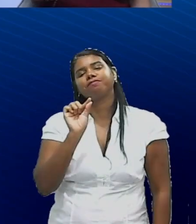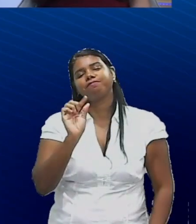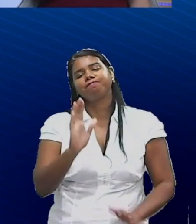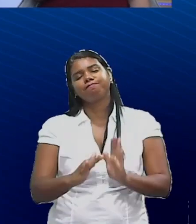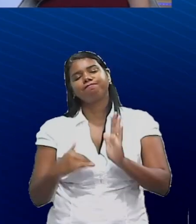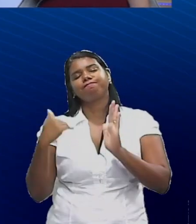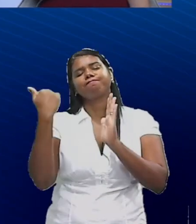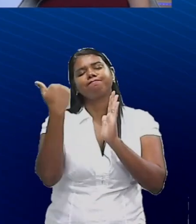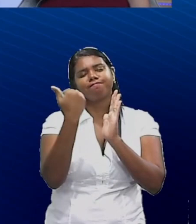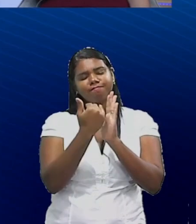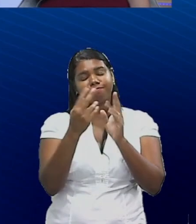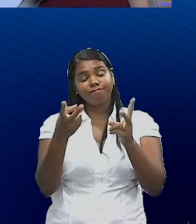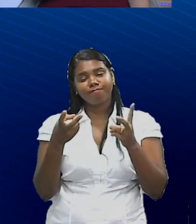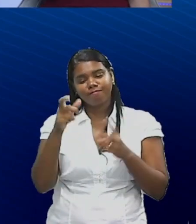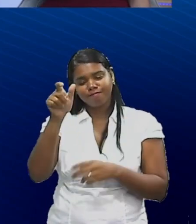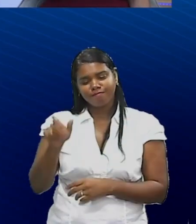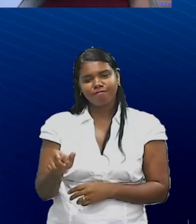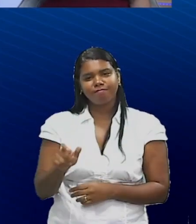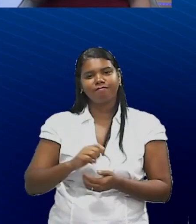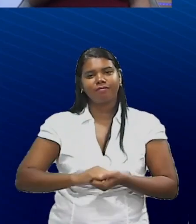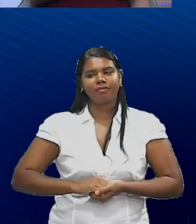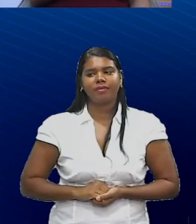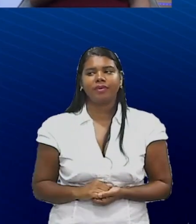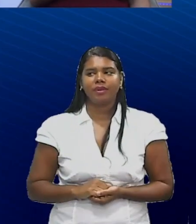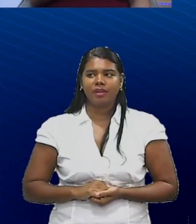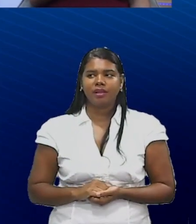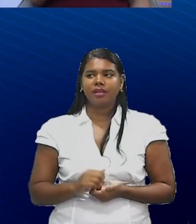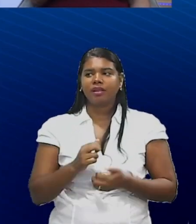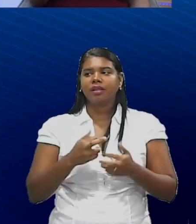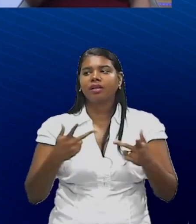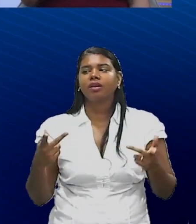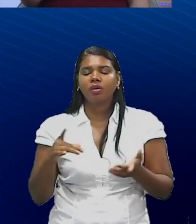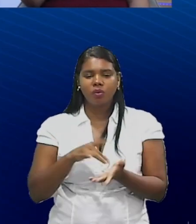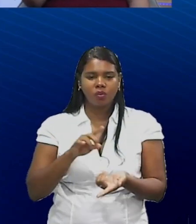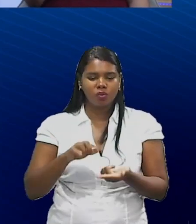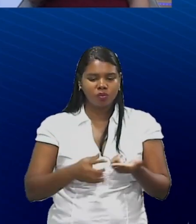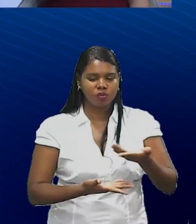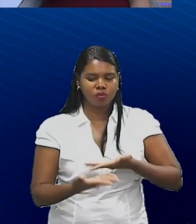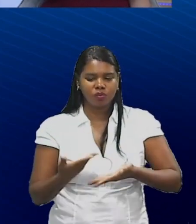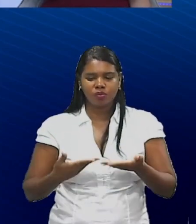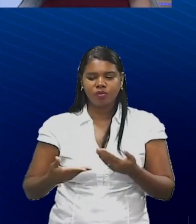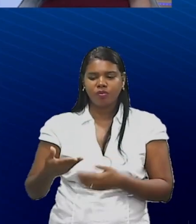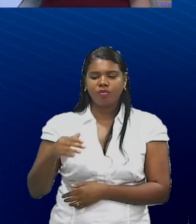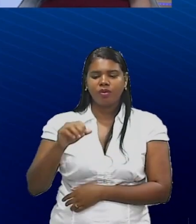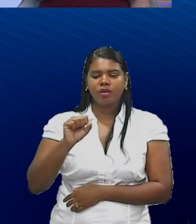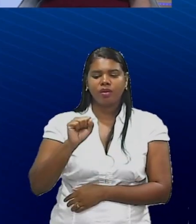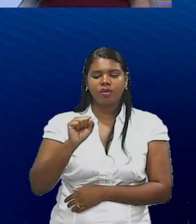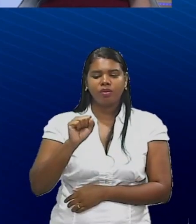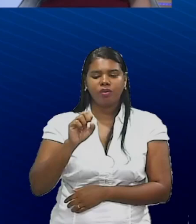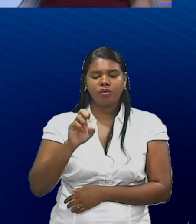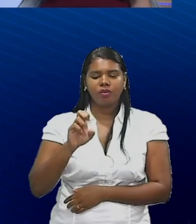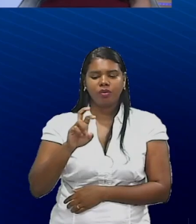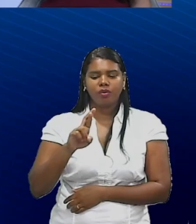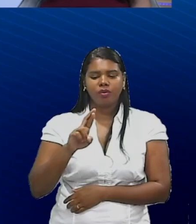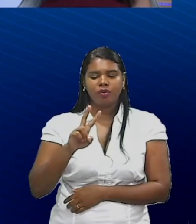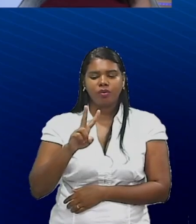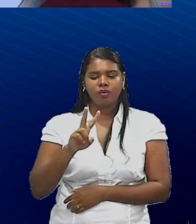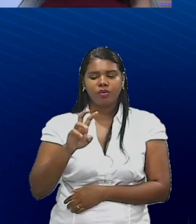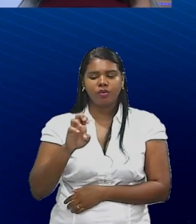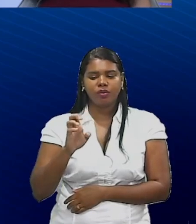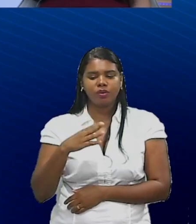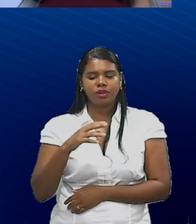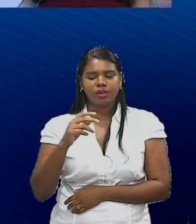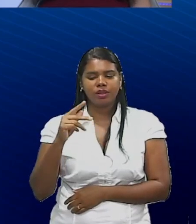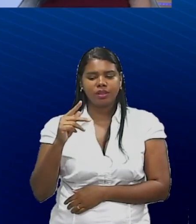superação das expectativas desse cliente. Outra ferramenta é a ServPerf. O ServPerf nada mais é que uma simplificação